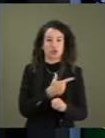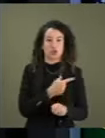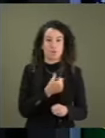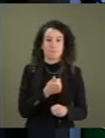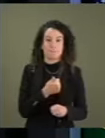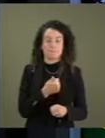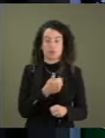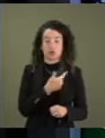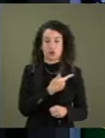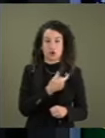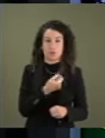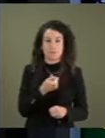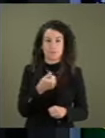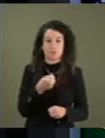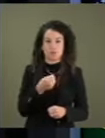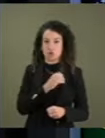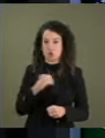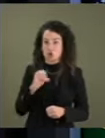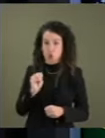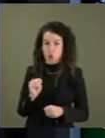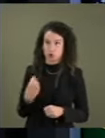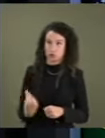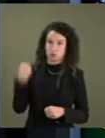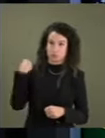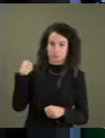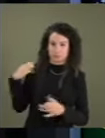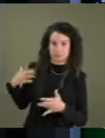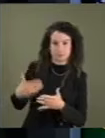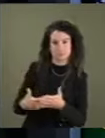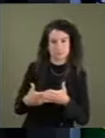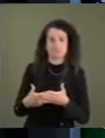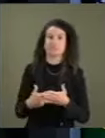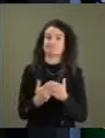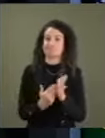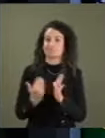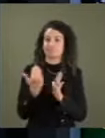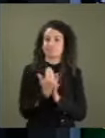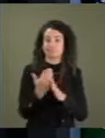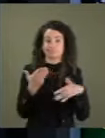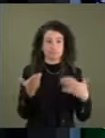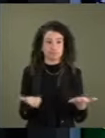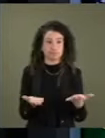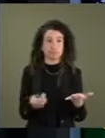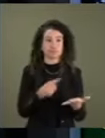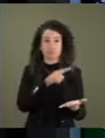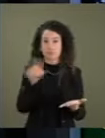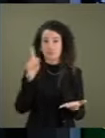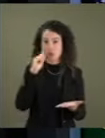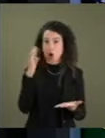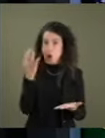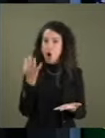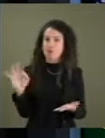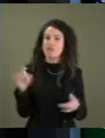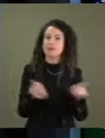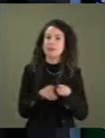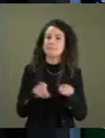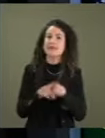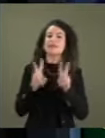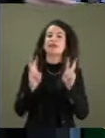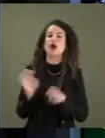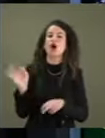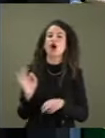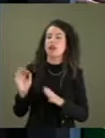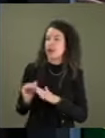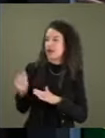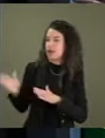O aumento da violência associado à legalização da maconha pode ser também confirmado aqui do lado, no